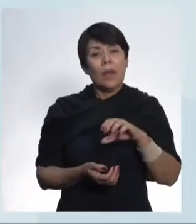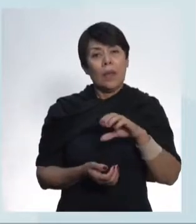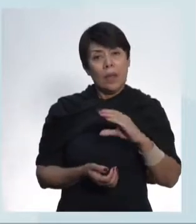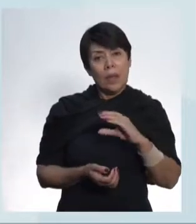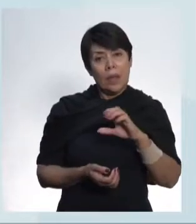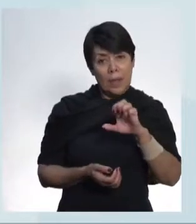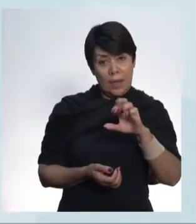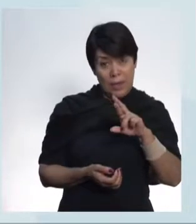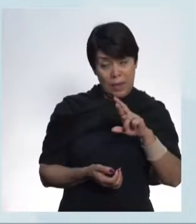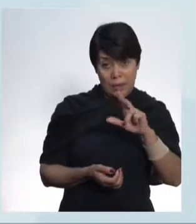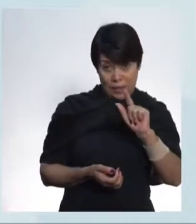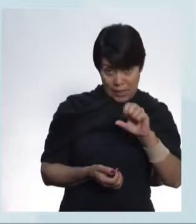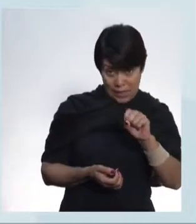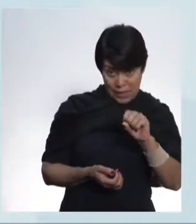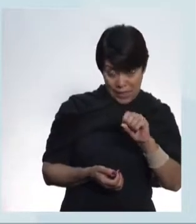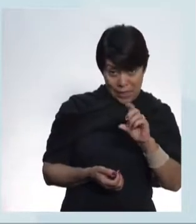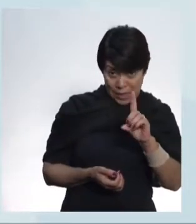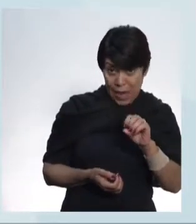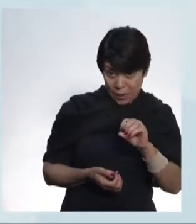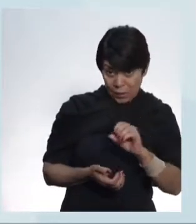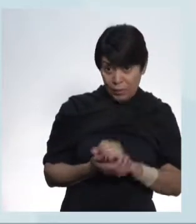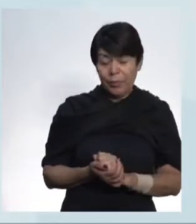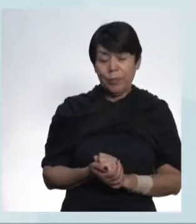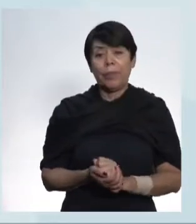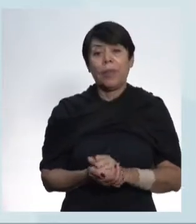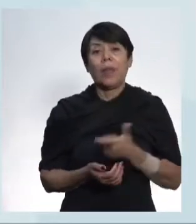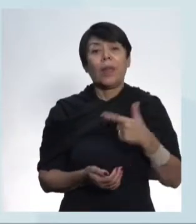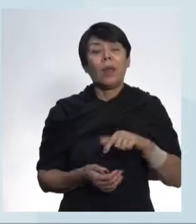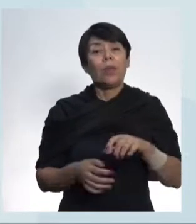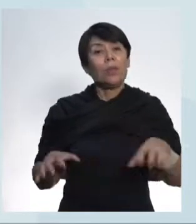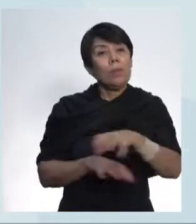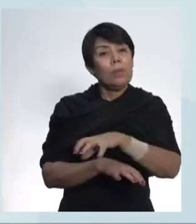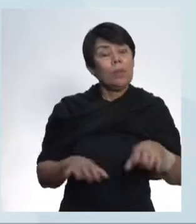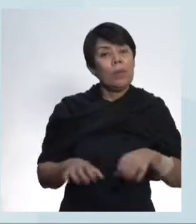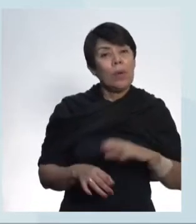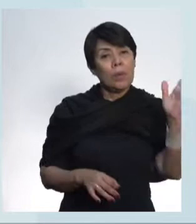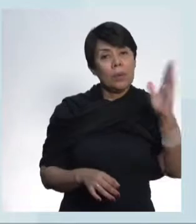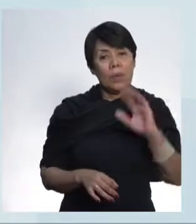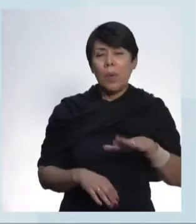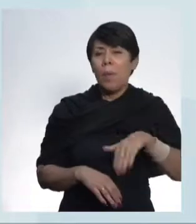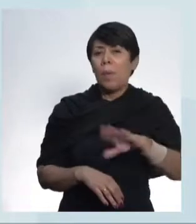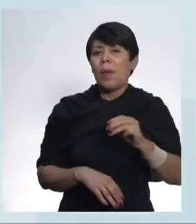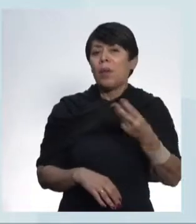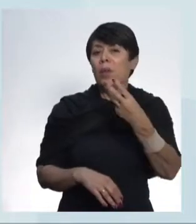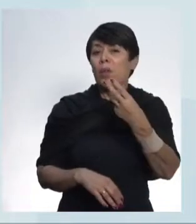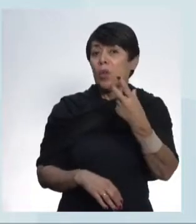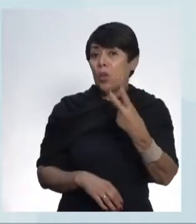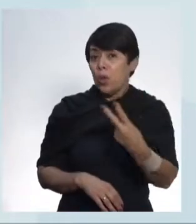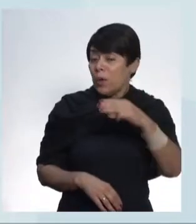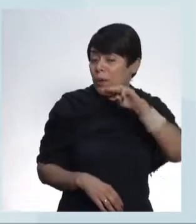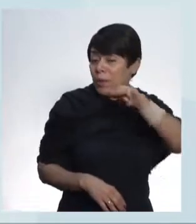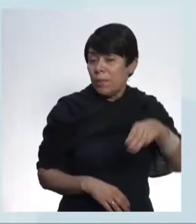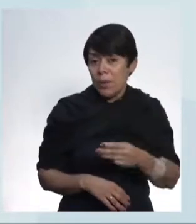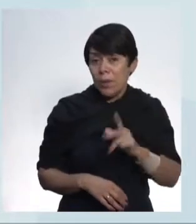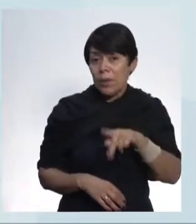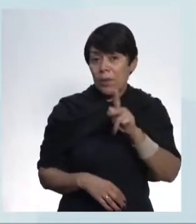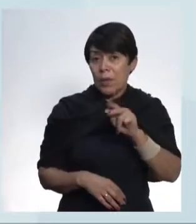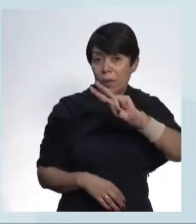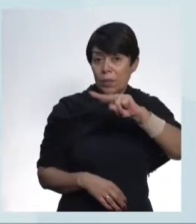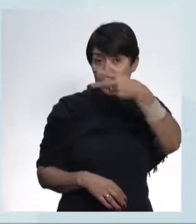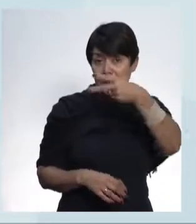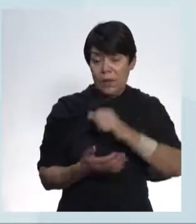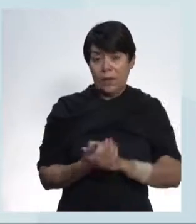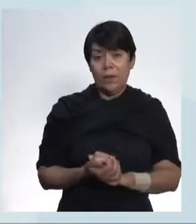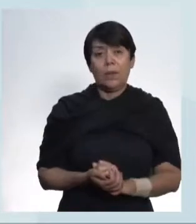segundo maior bioma do Brasil, ele ocupa mais de 2 milhões de quilômetros quadrados, 23,92%